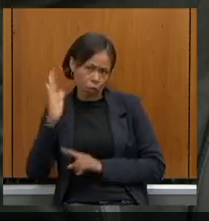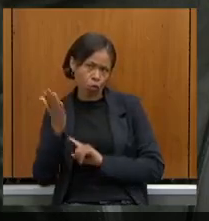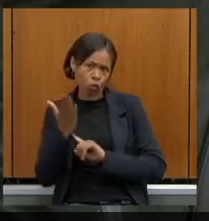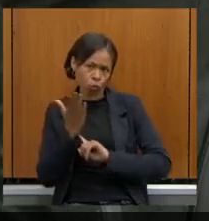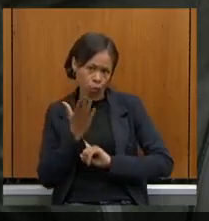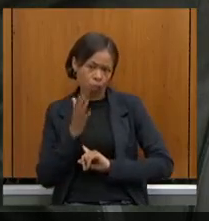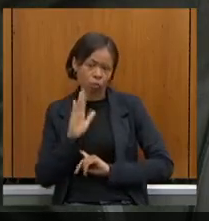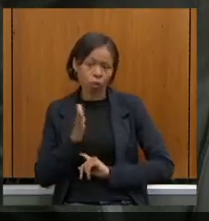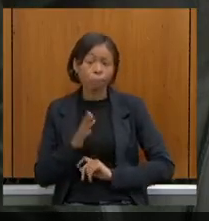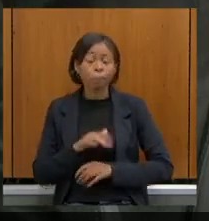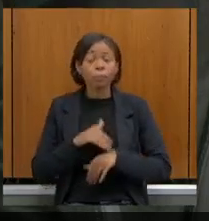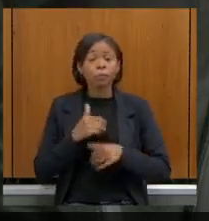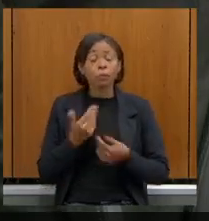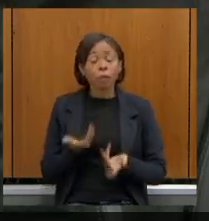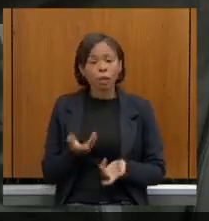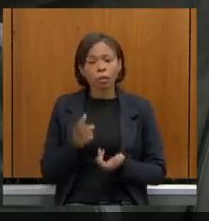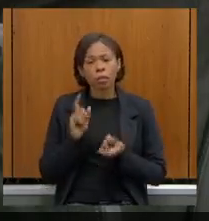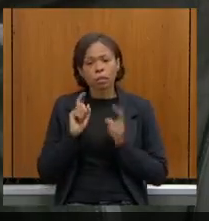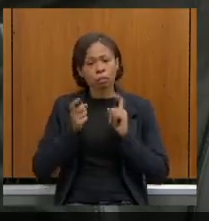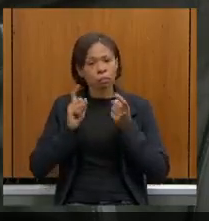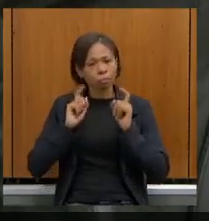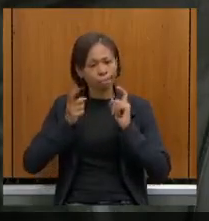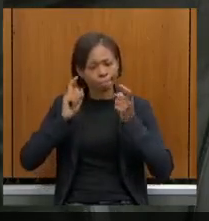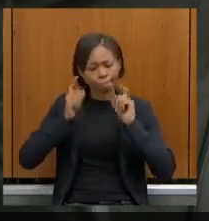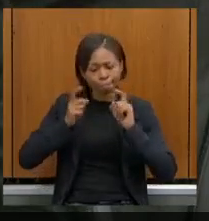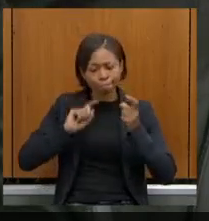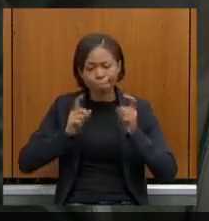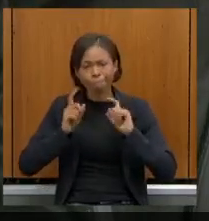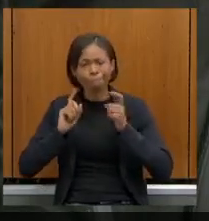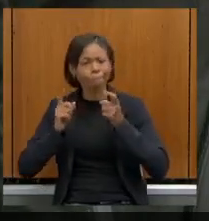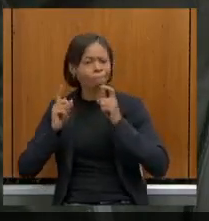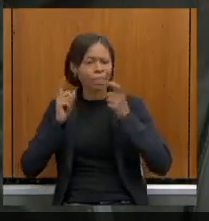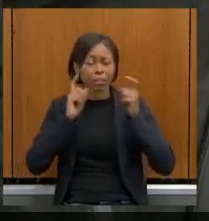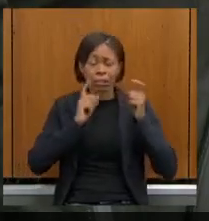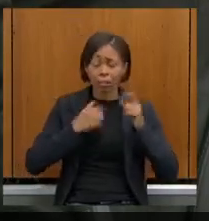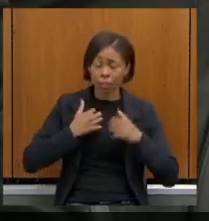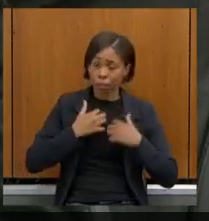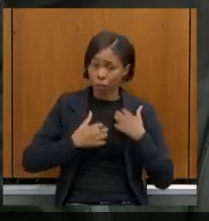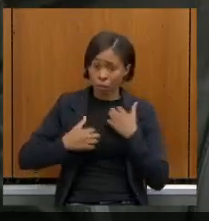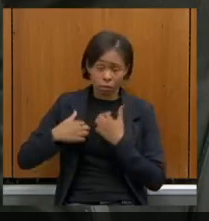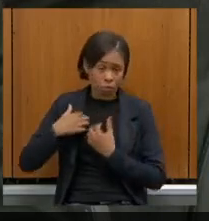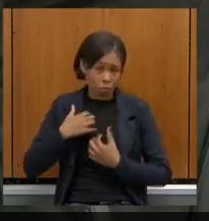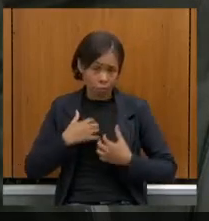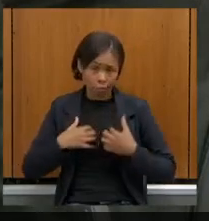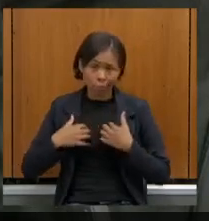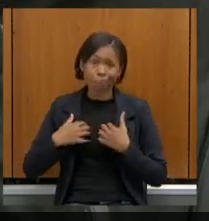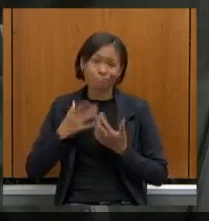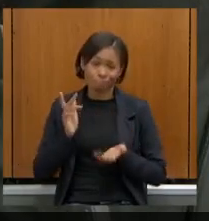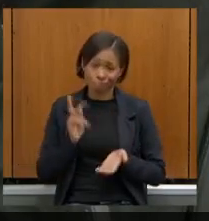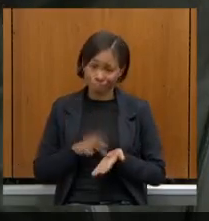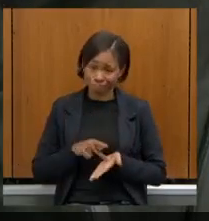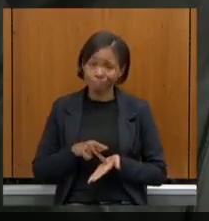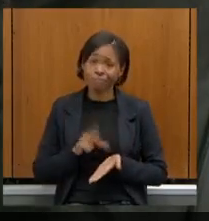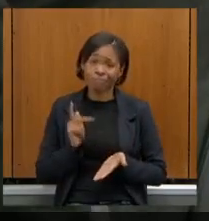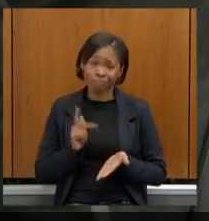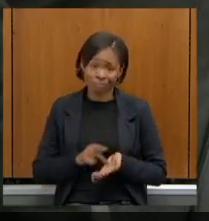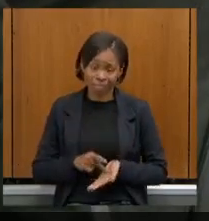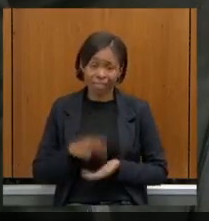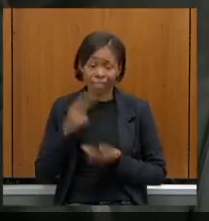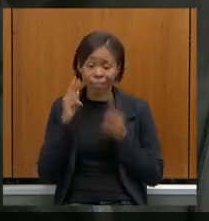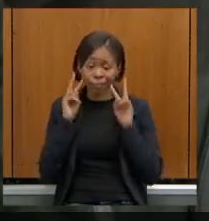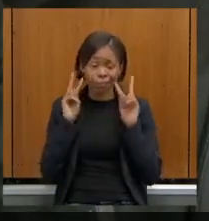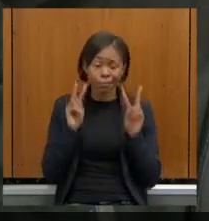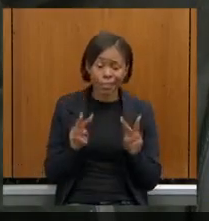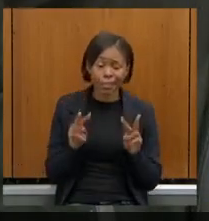nós fazemos as reuniões com muita agonia de ver essa situação toda essa que é a verdade de ver a situação toda acontecendo